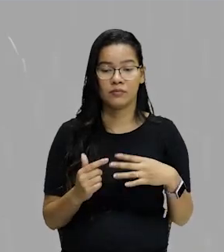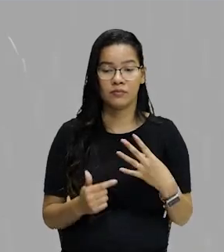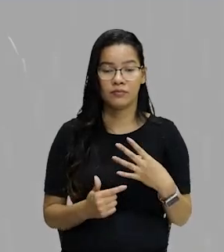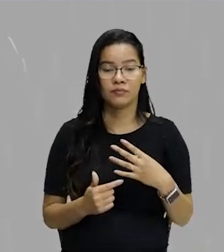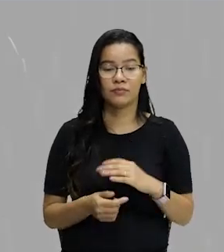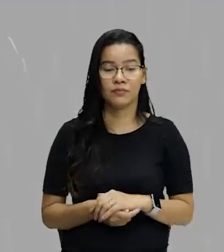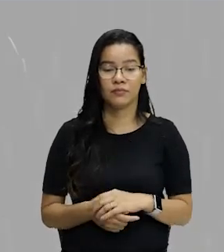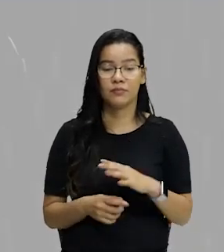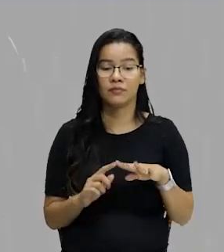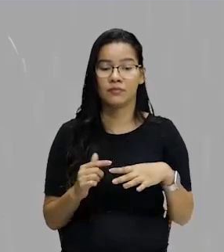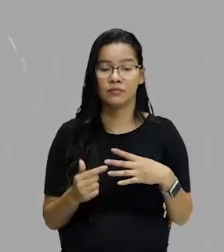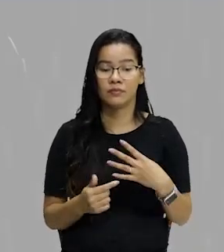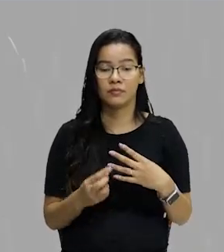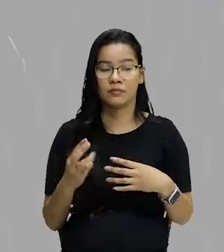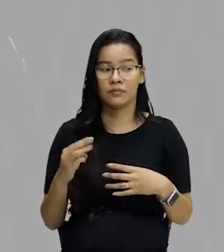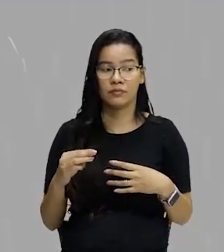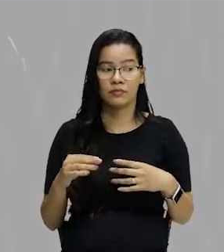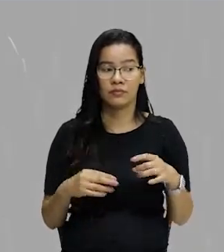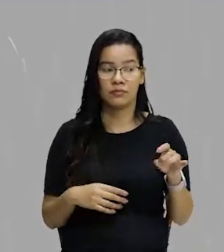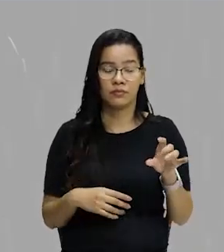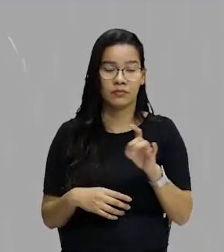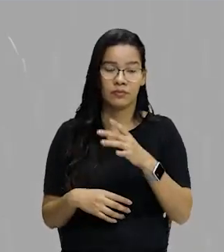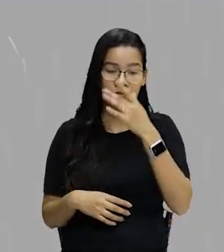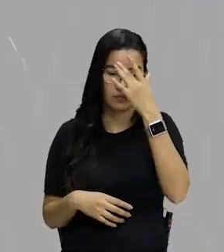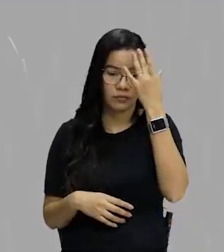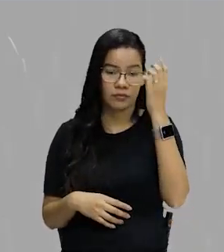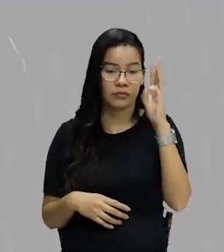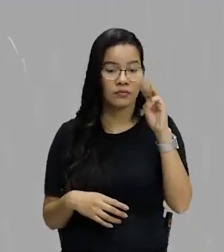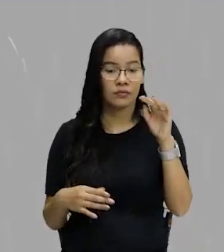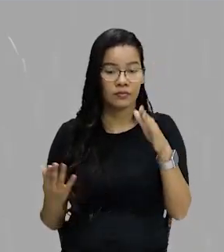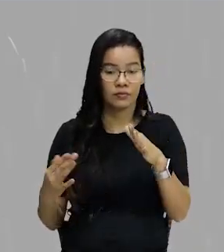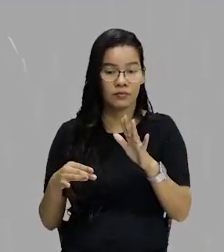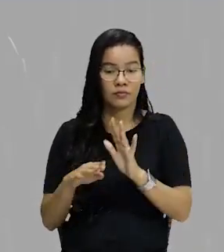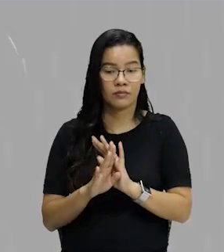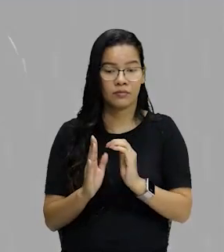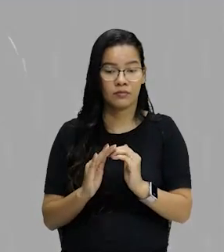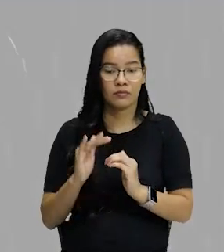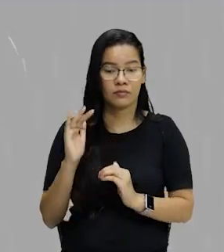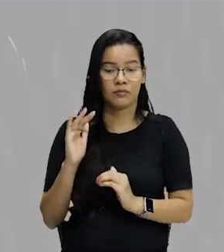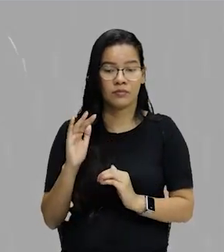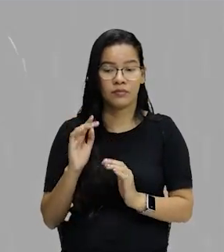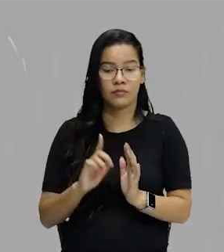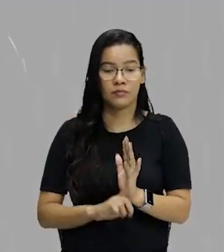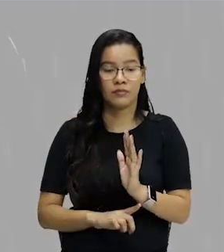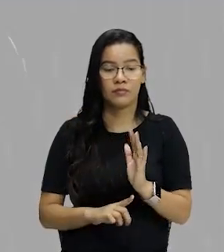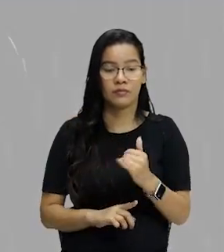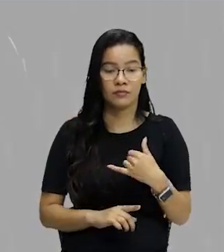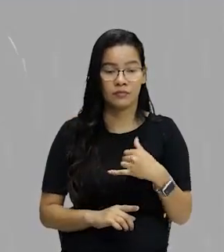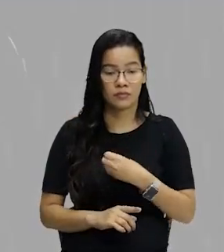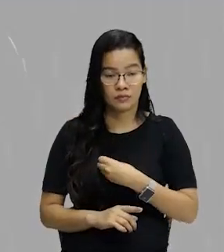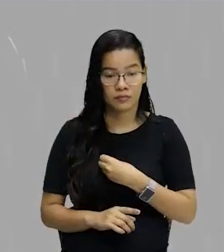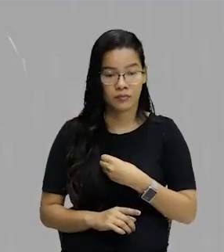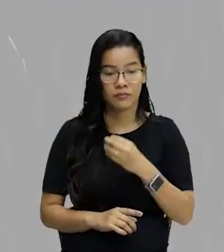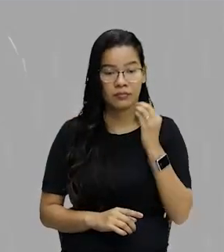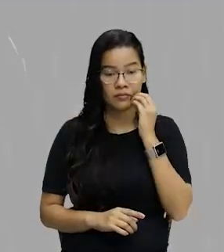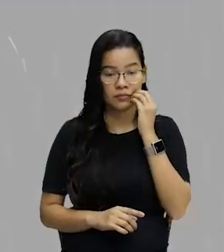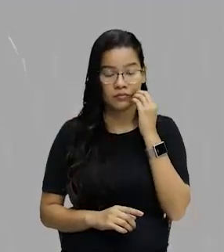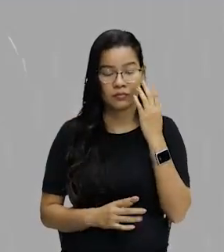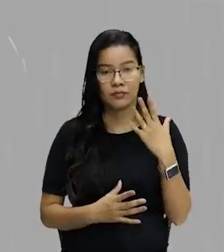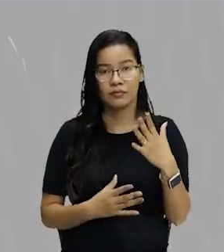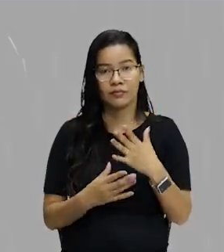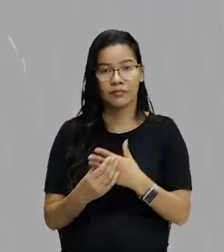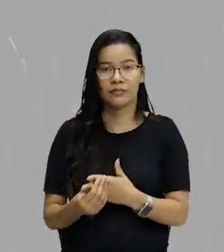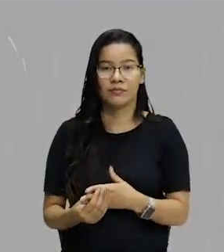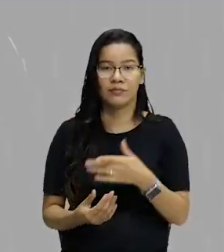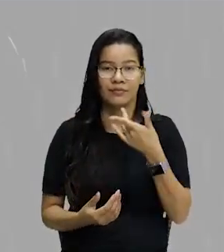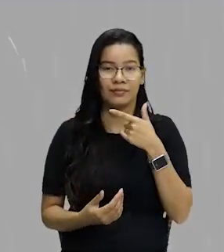e 4 minutos para cada. Quem chegar ao topo de cada linha, no menor número de tentativas, leva a melhor. Então,